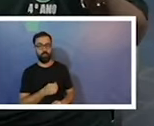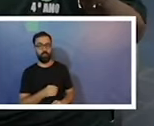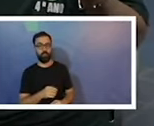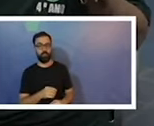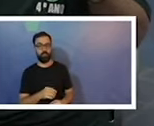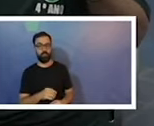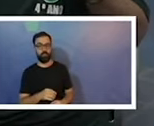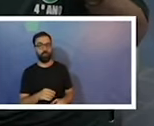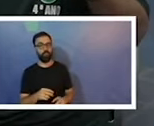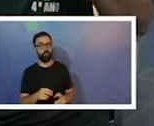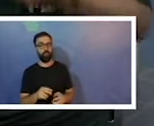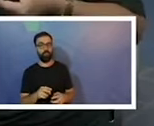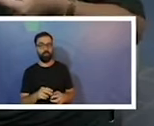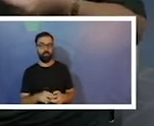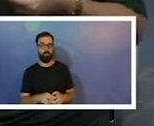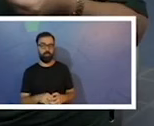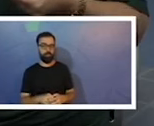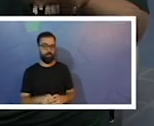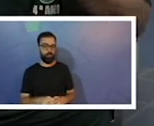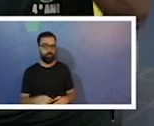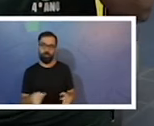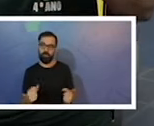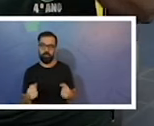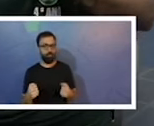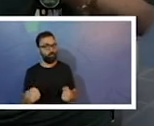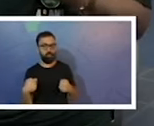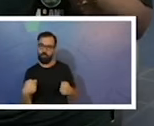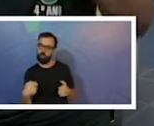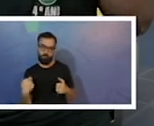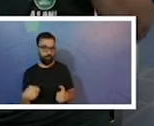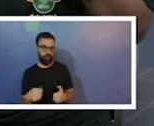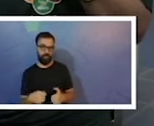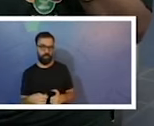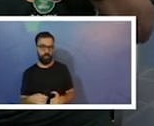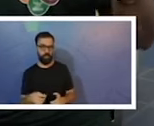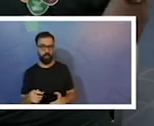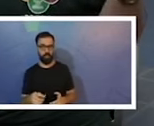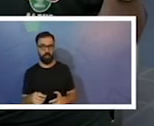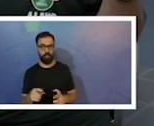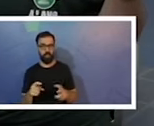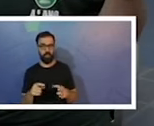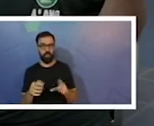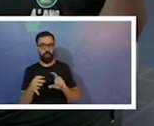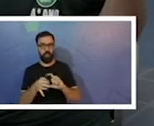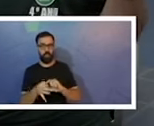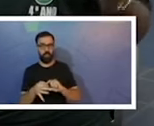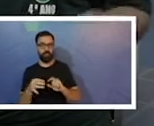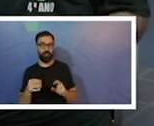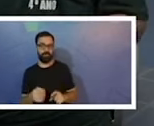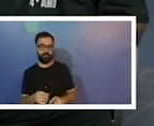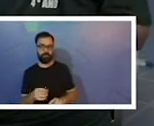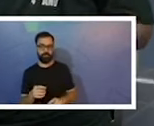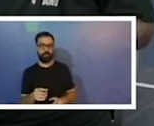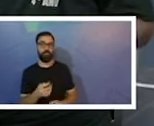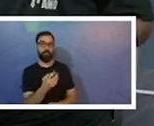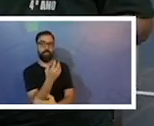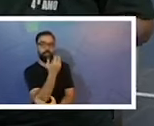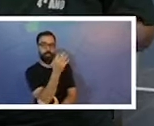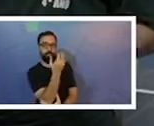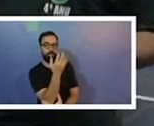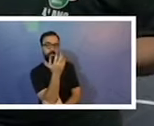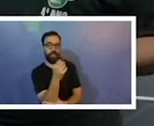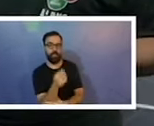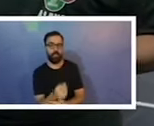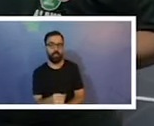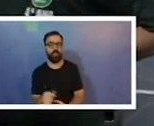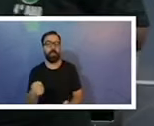vivo para ter o seu alimento. Ele produz. Lembram das nossas plantinhas? Os vegetais